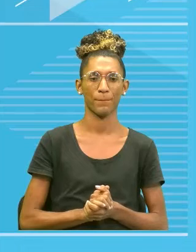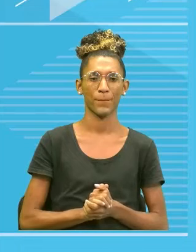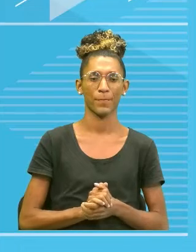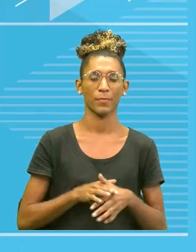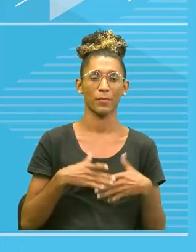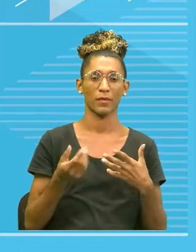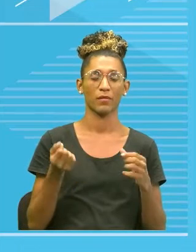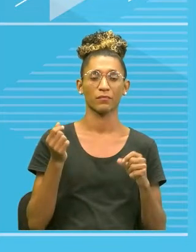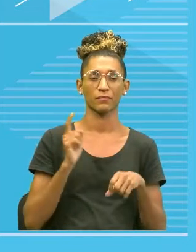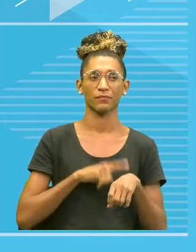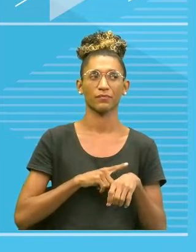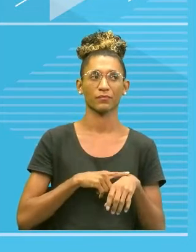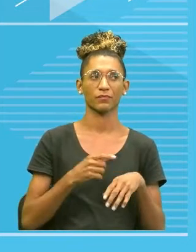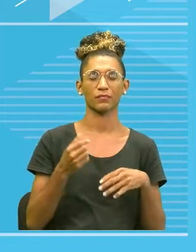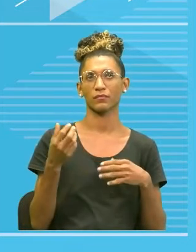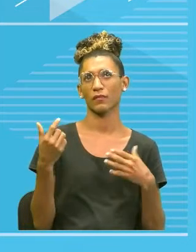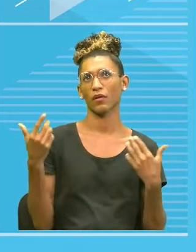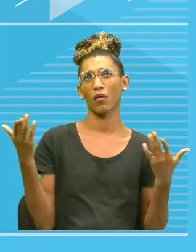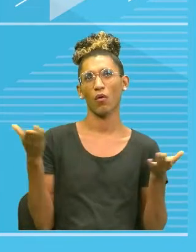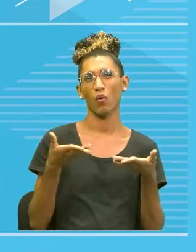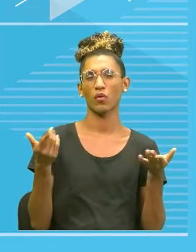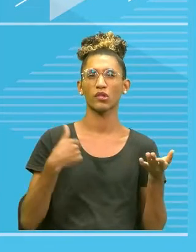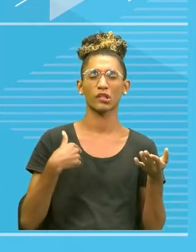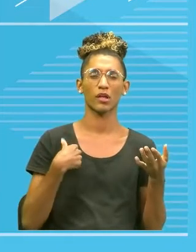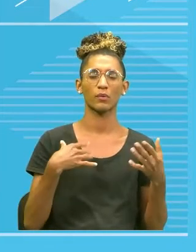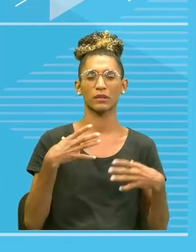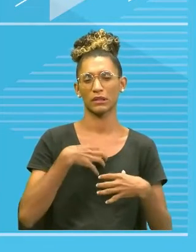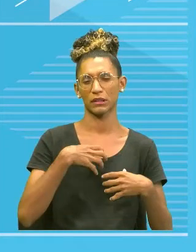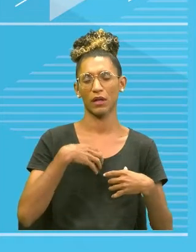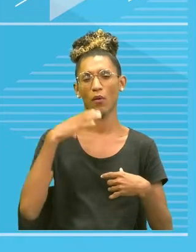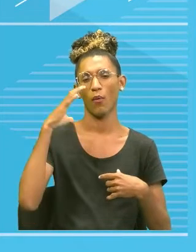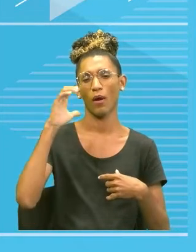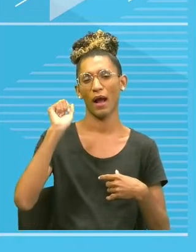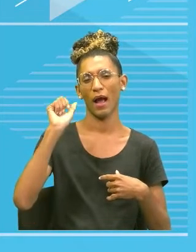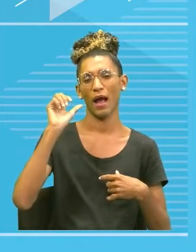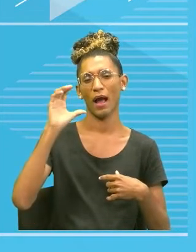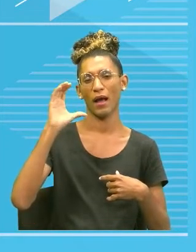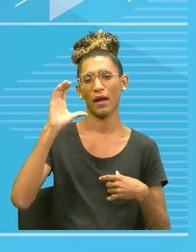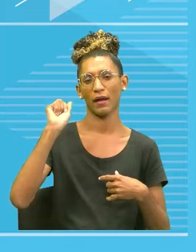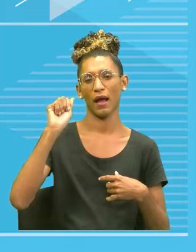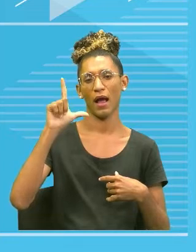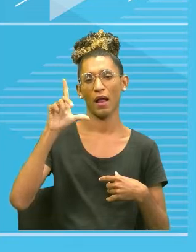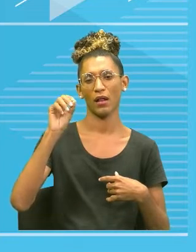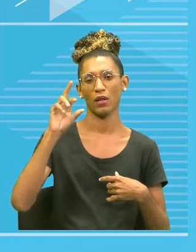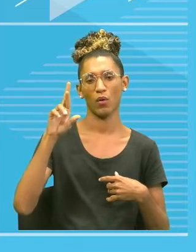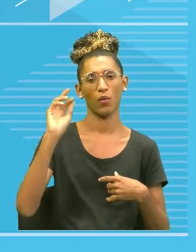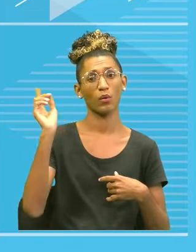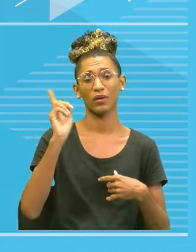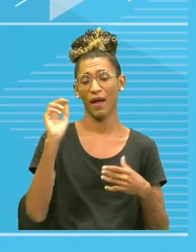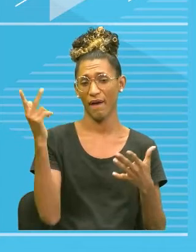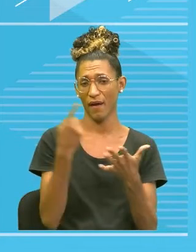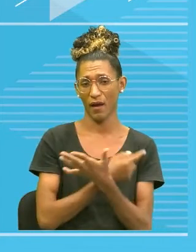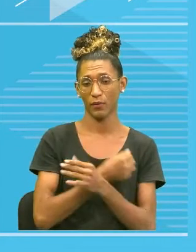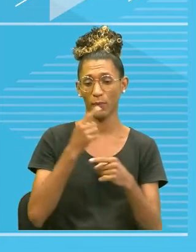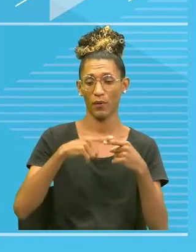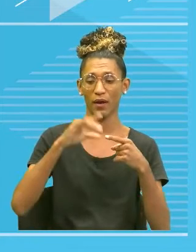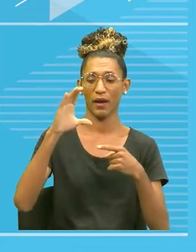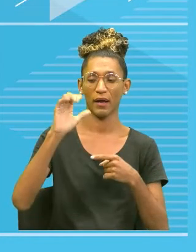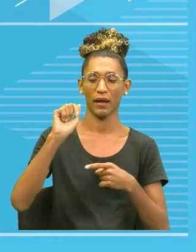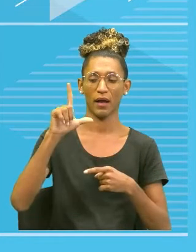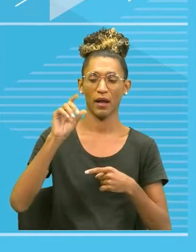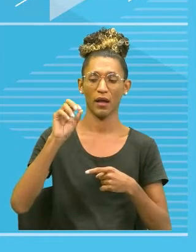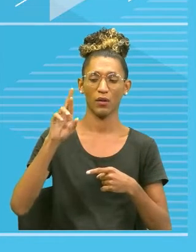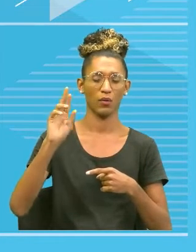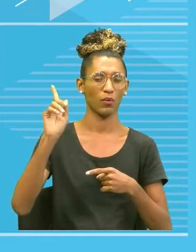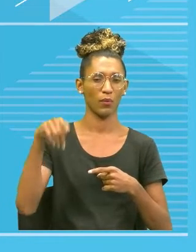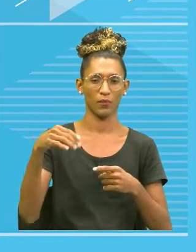você fala aquela expressão, nossa, hoje eu tô com muito calor, é errado, porque calor não é uma coisa que você possui. Calor é